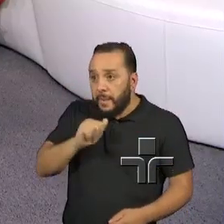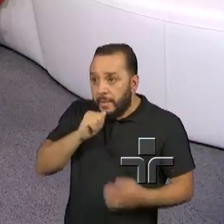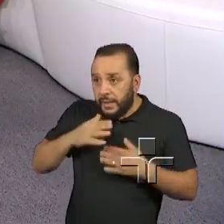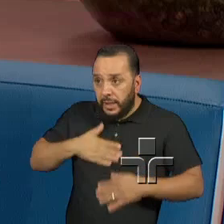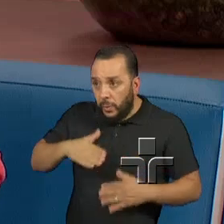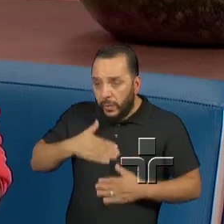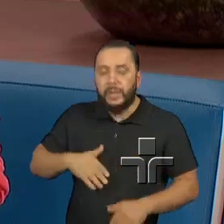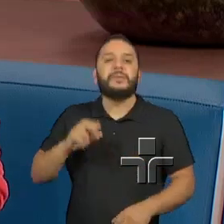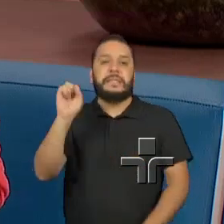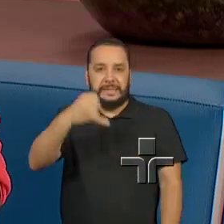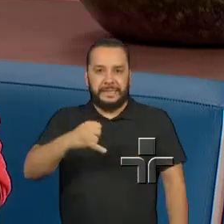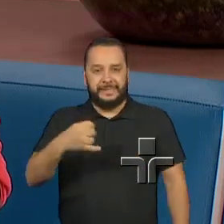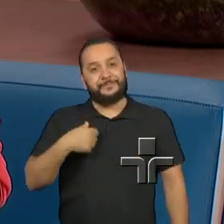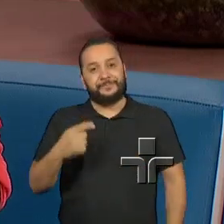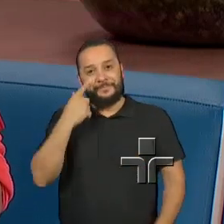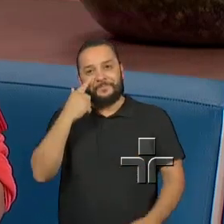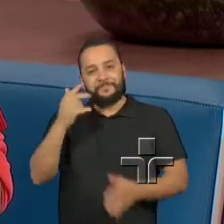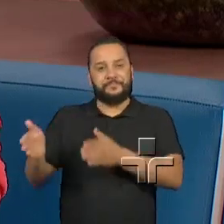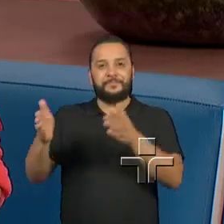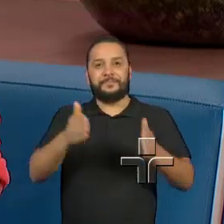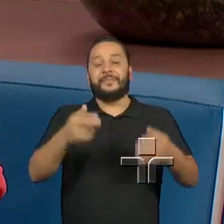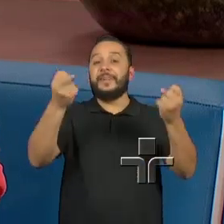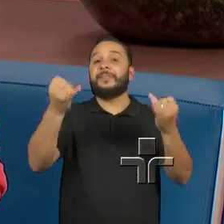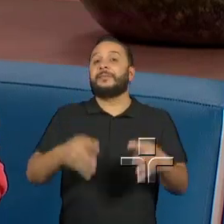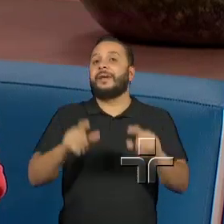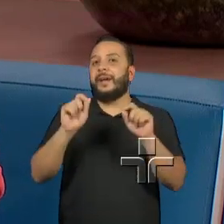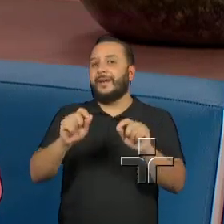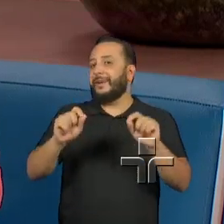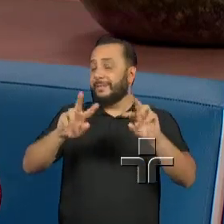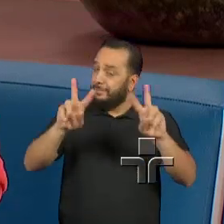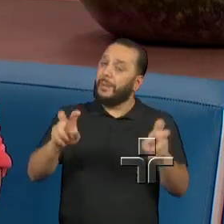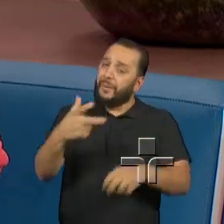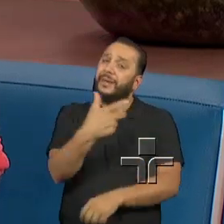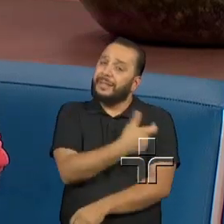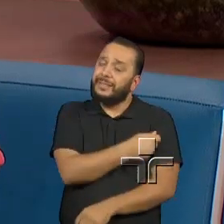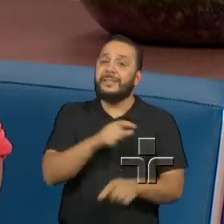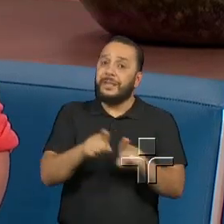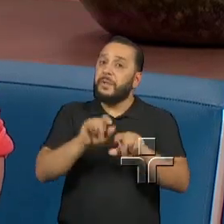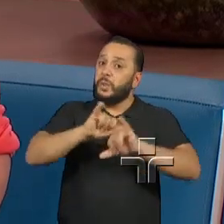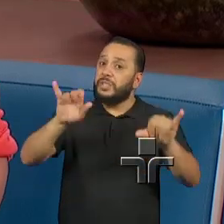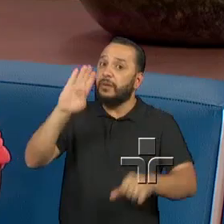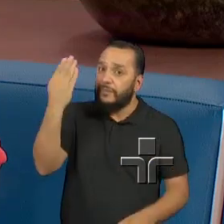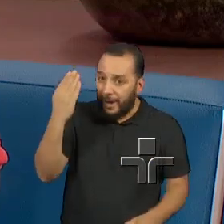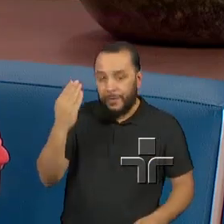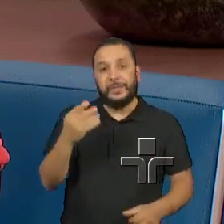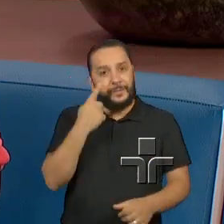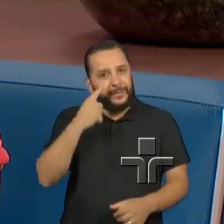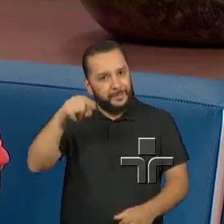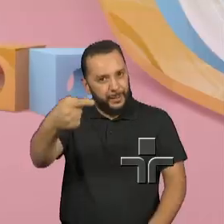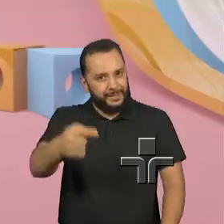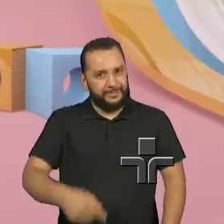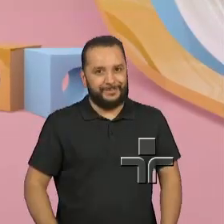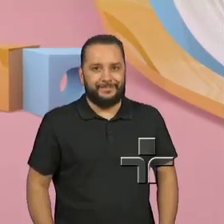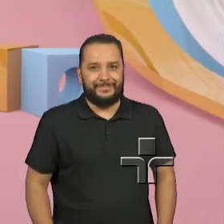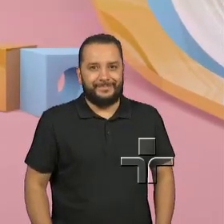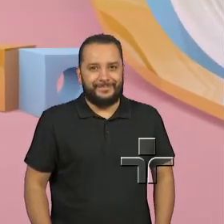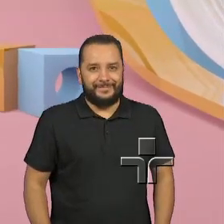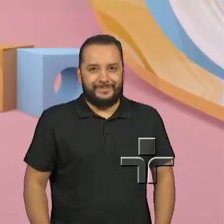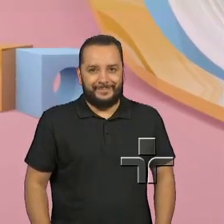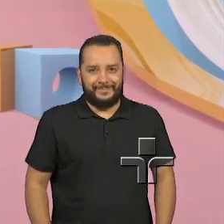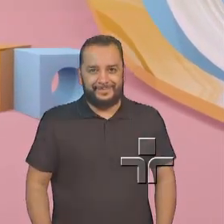tranquilos. Olha, no próximo bloco, vamos falar mais sobre vacinas e fake news. Continue com a gente.